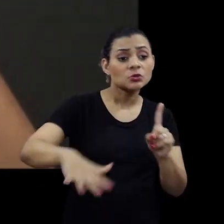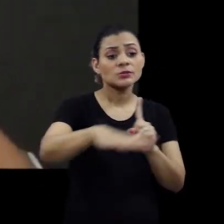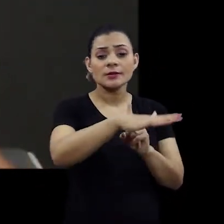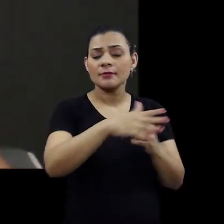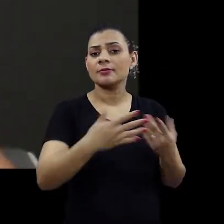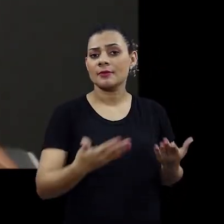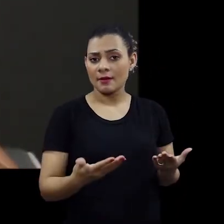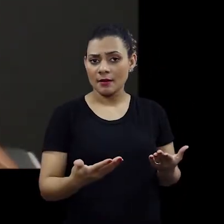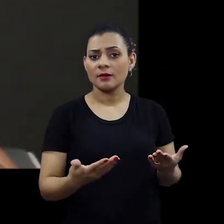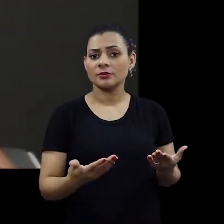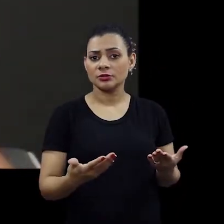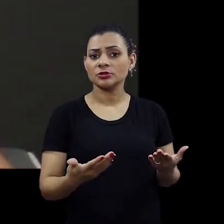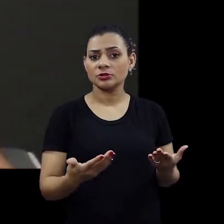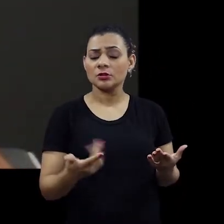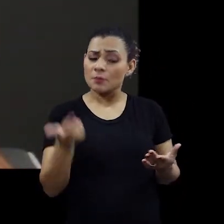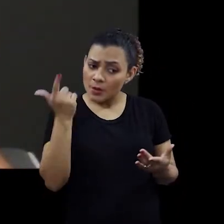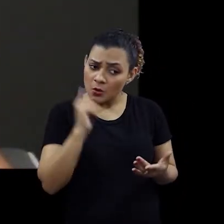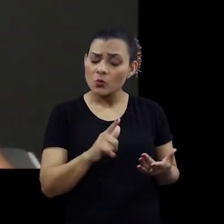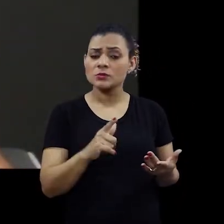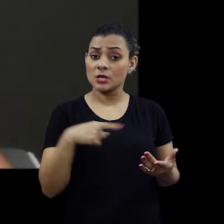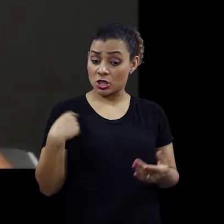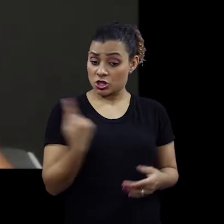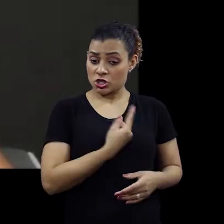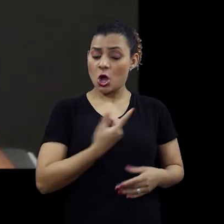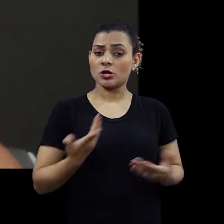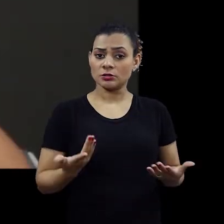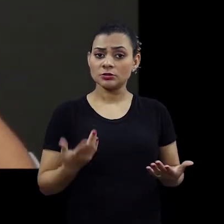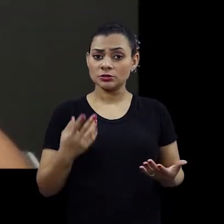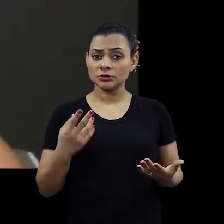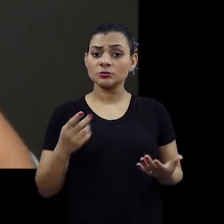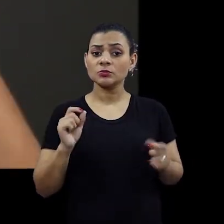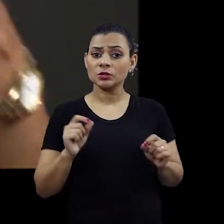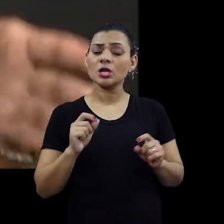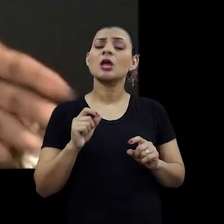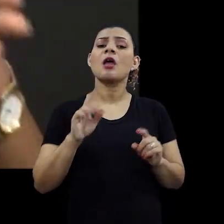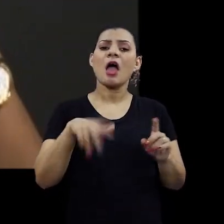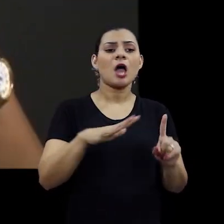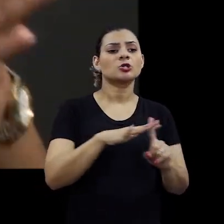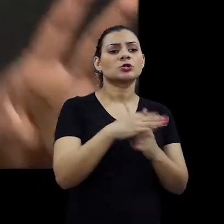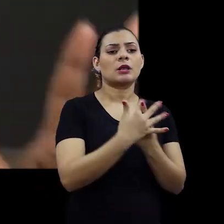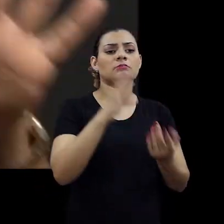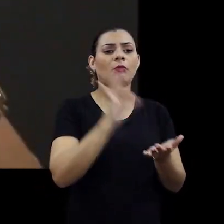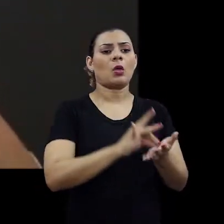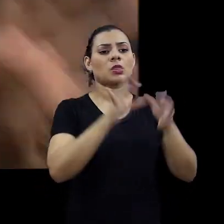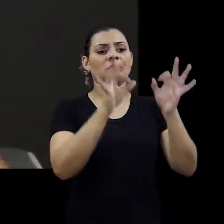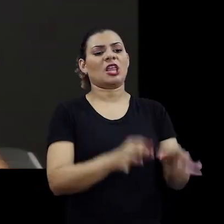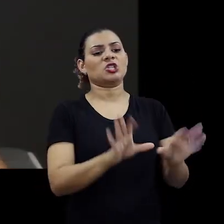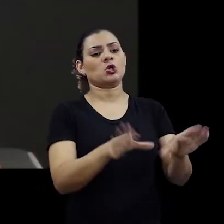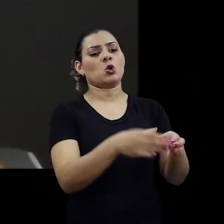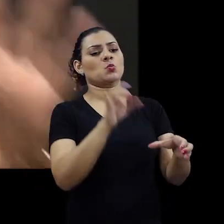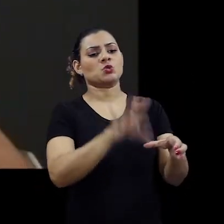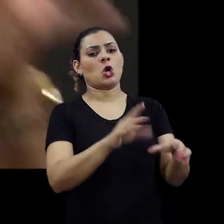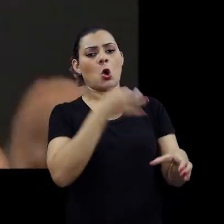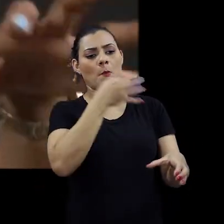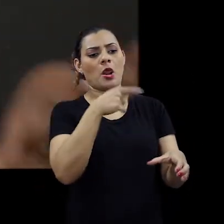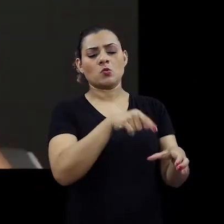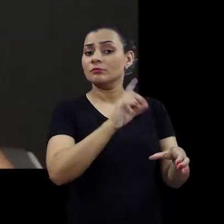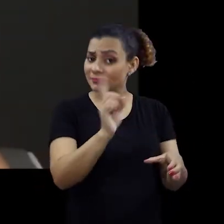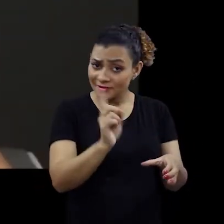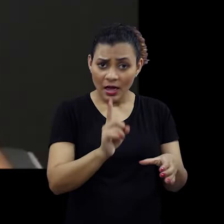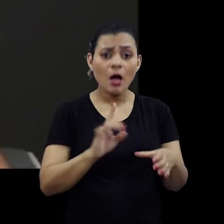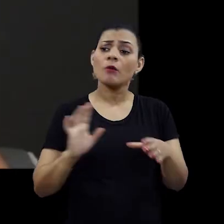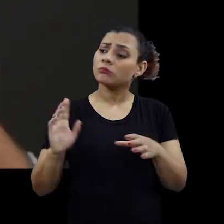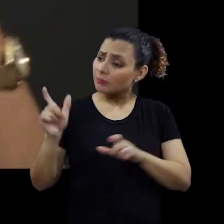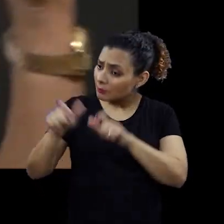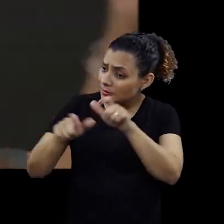uma sociedade aonde nós julgamos que esses aqui são socialistas autênticos, então só eles vão ter